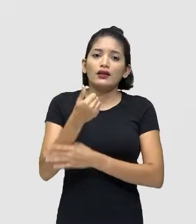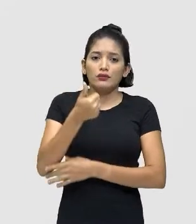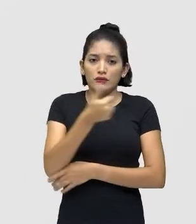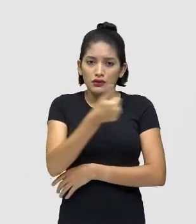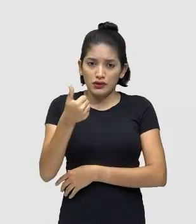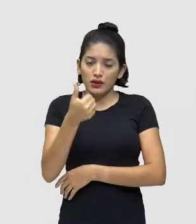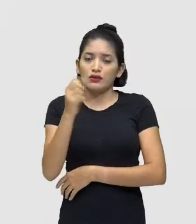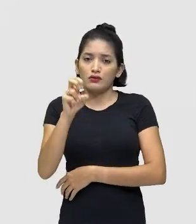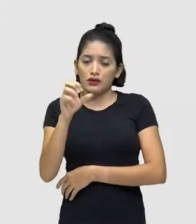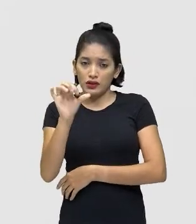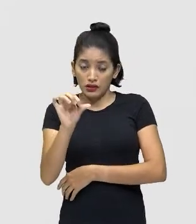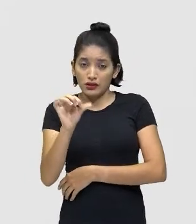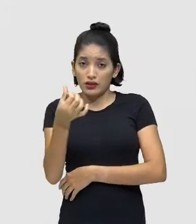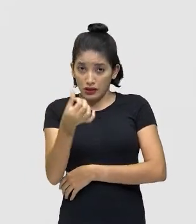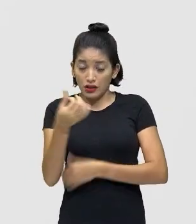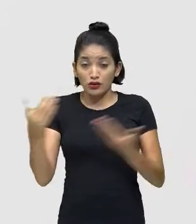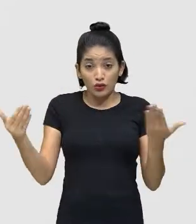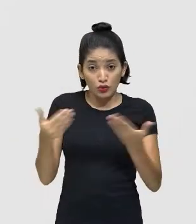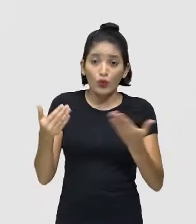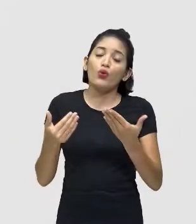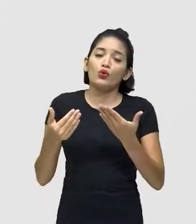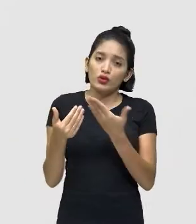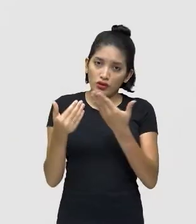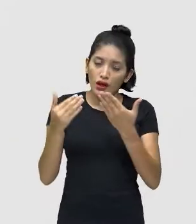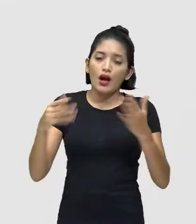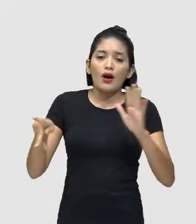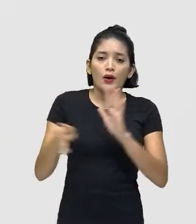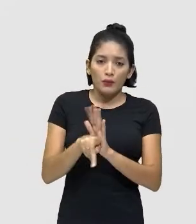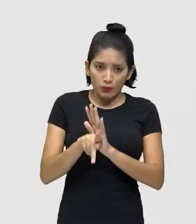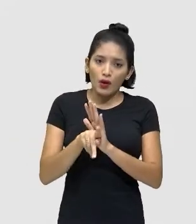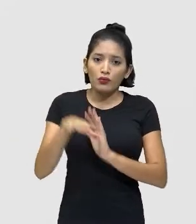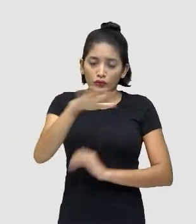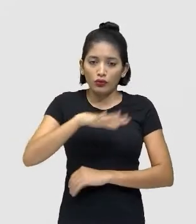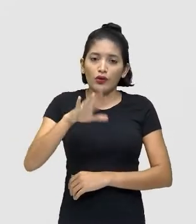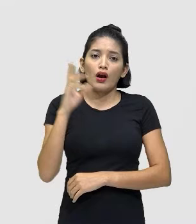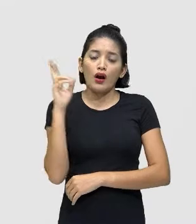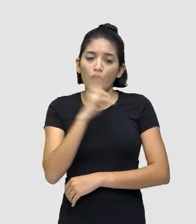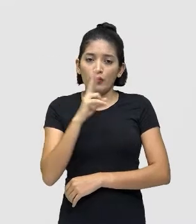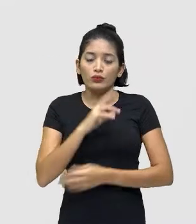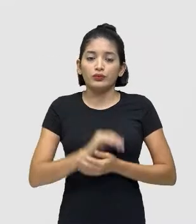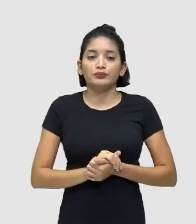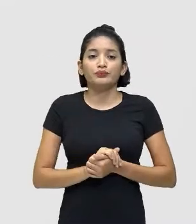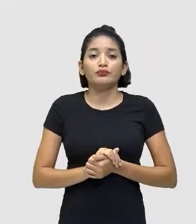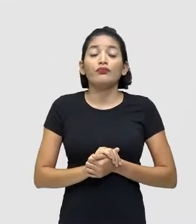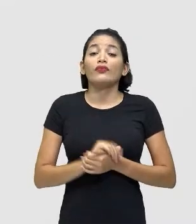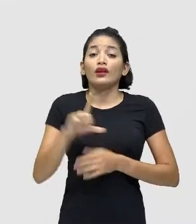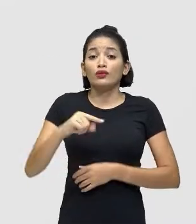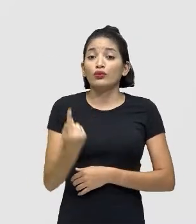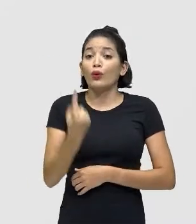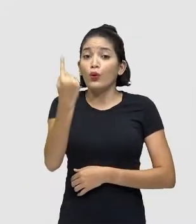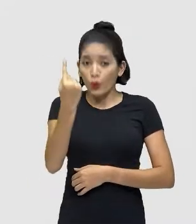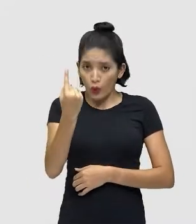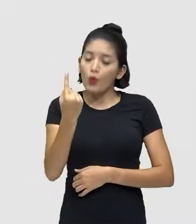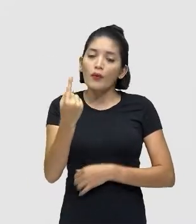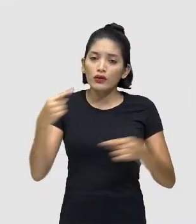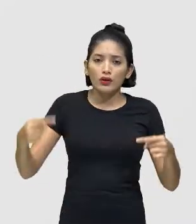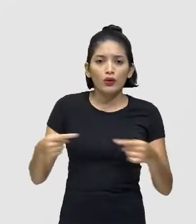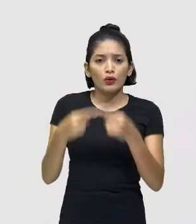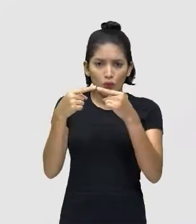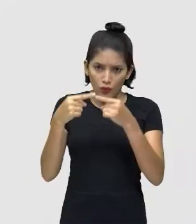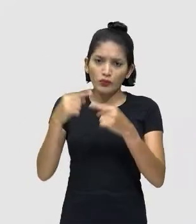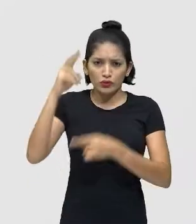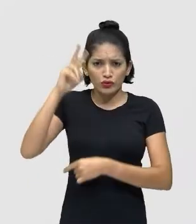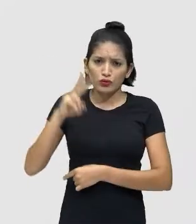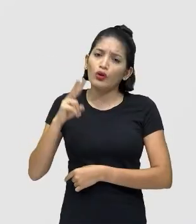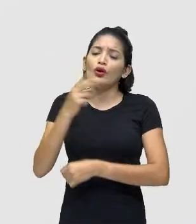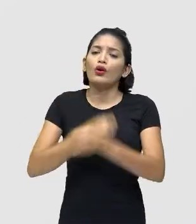hoje abriga o Palácio Presidencial Russo. Assinale a alternativa que apresenta corretamente o fato histórico ocorrido em